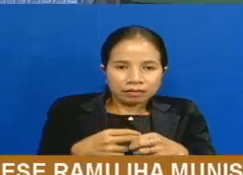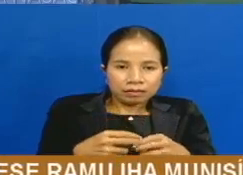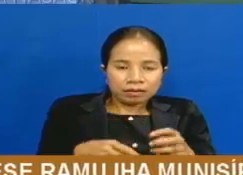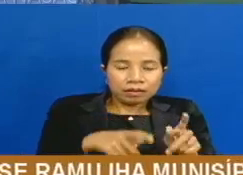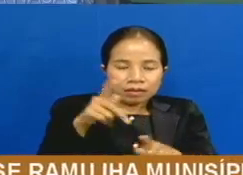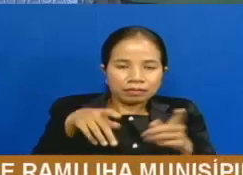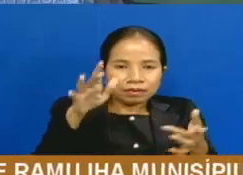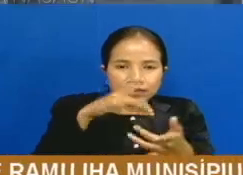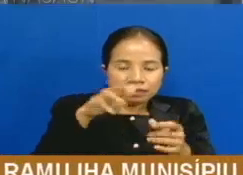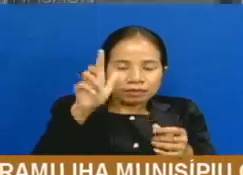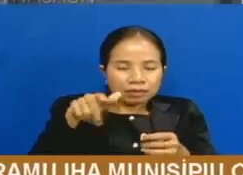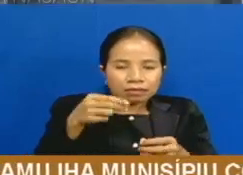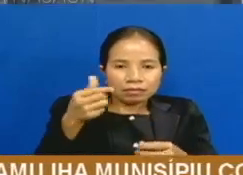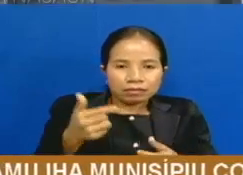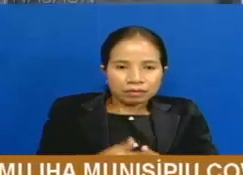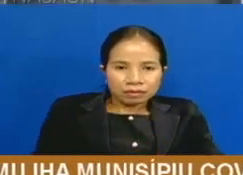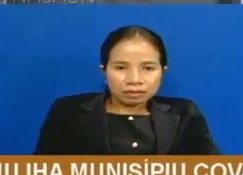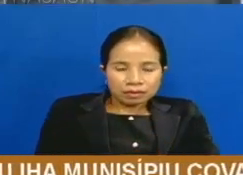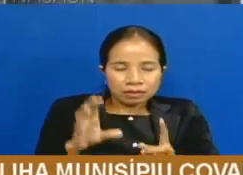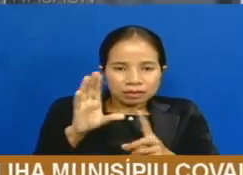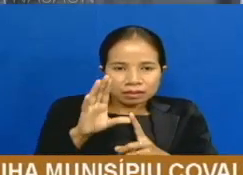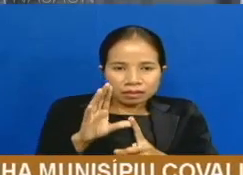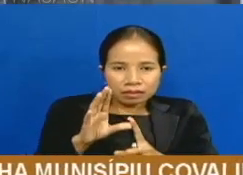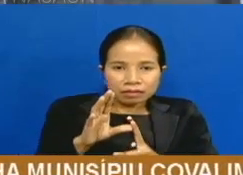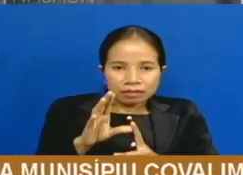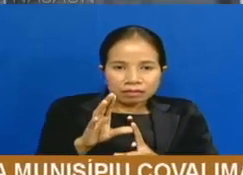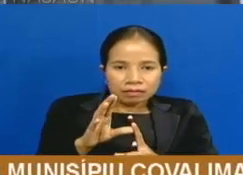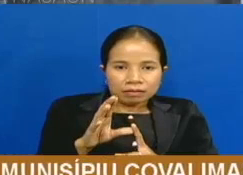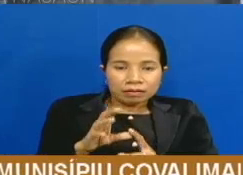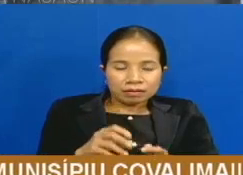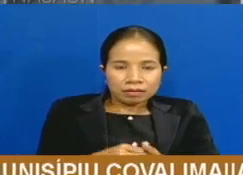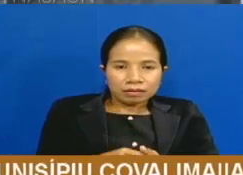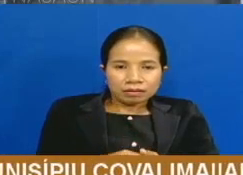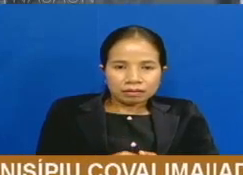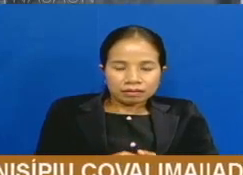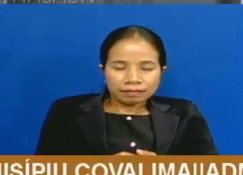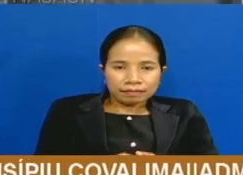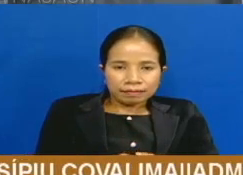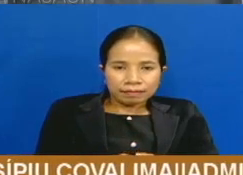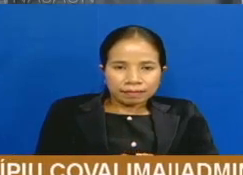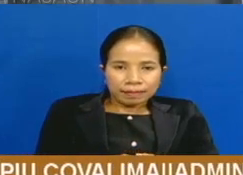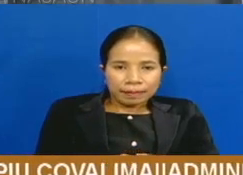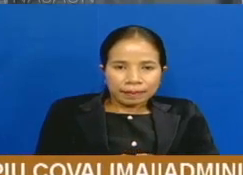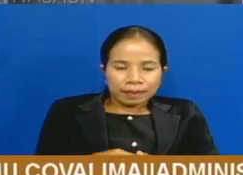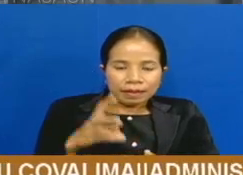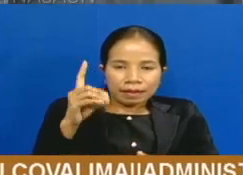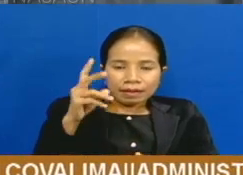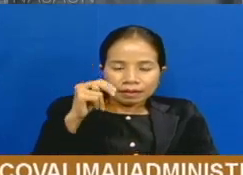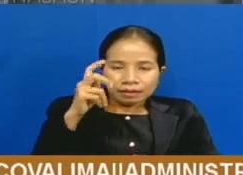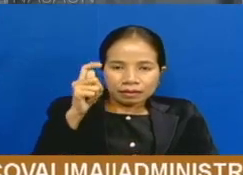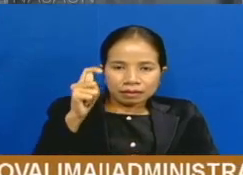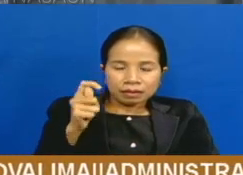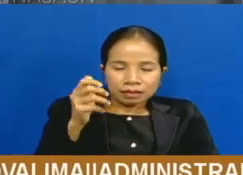be atraso utuan. Sefi departamento trafiku terminal direção nacional transporte 33 Abel